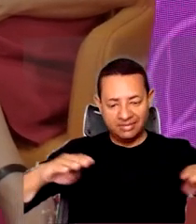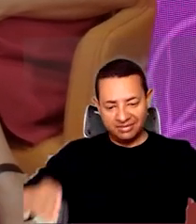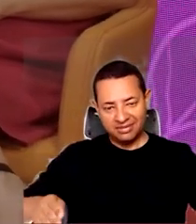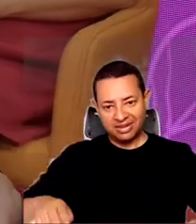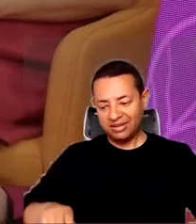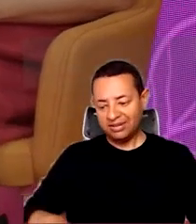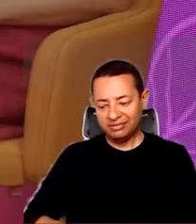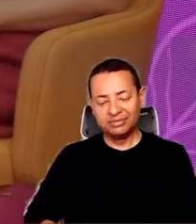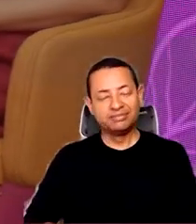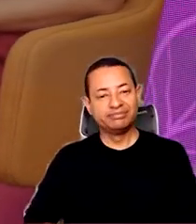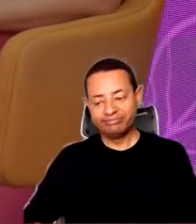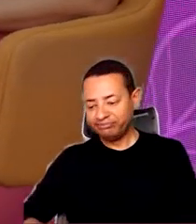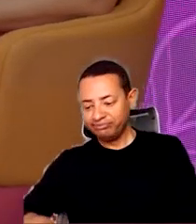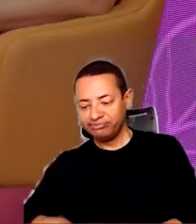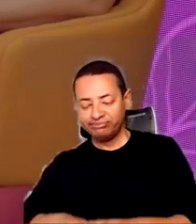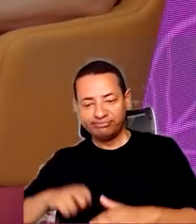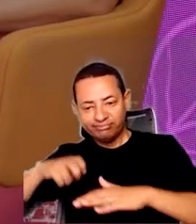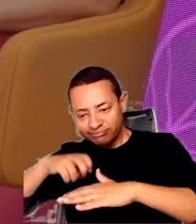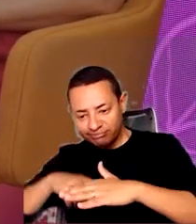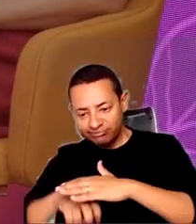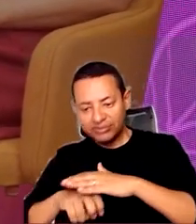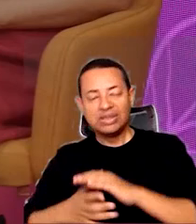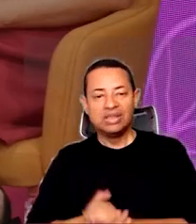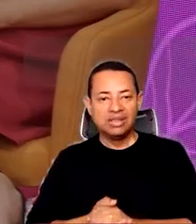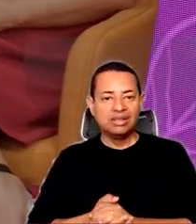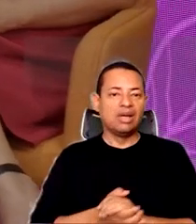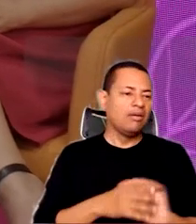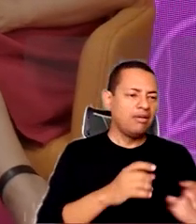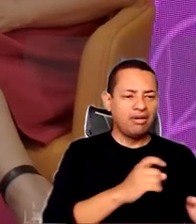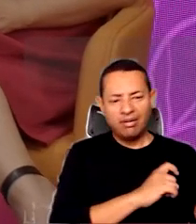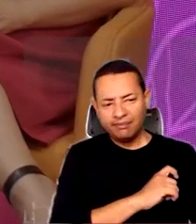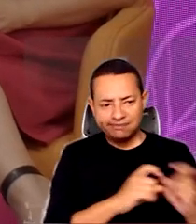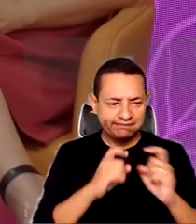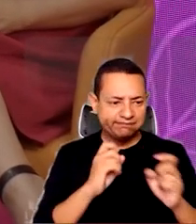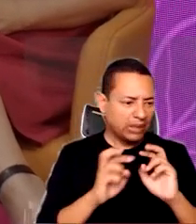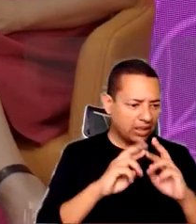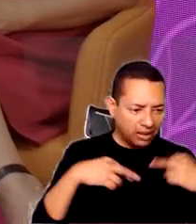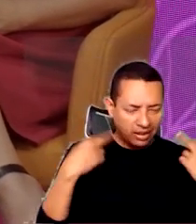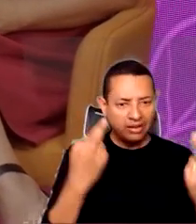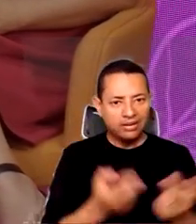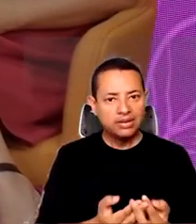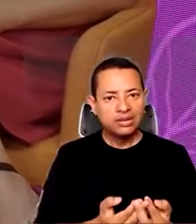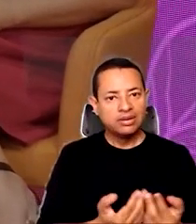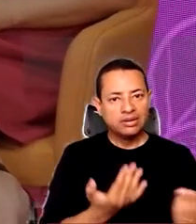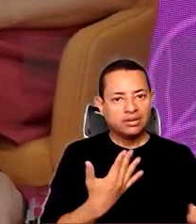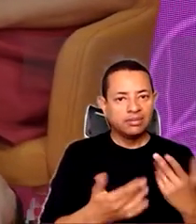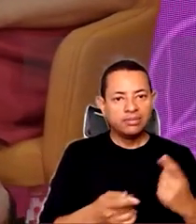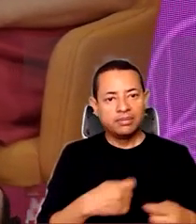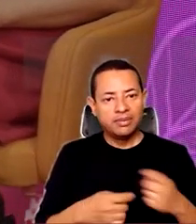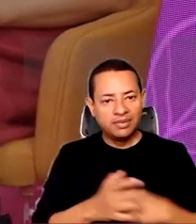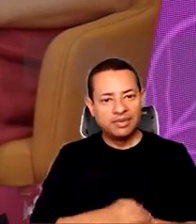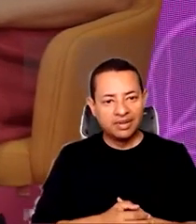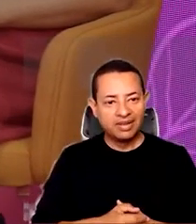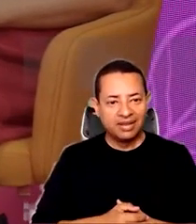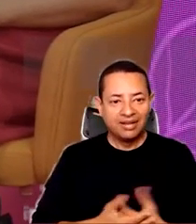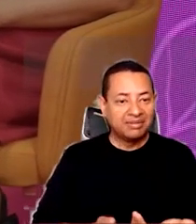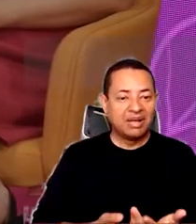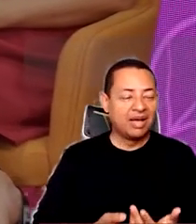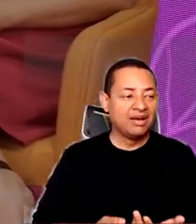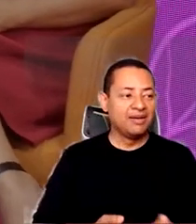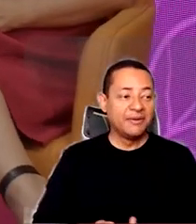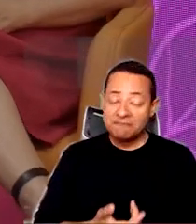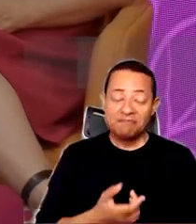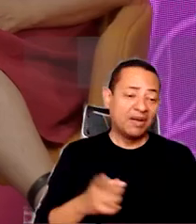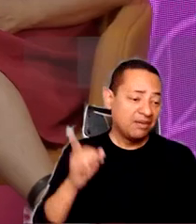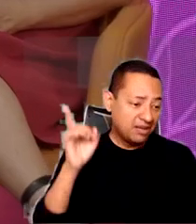mesa às vezes eu tendo reunião rodada de negócio conversando com pessoas o meu thebook on the table